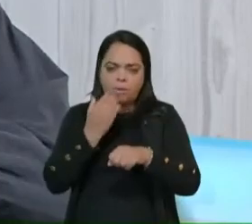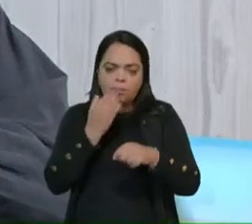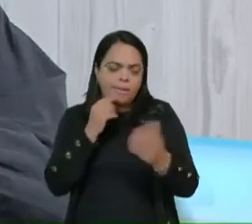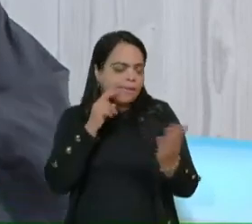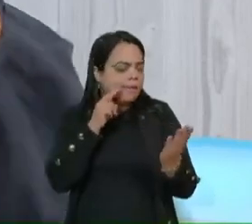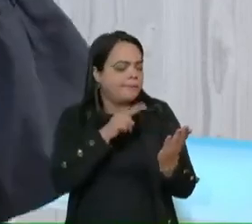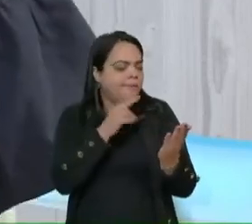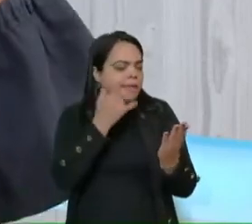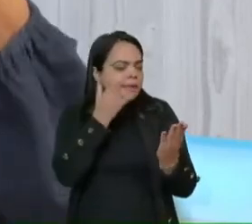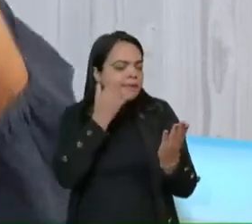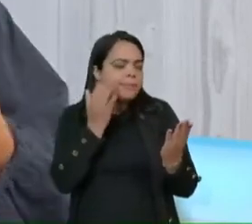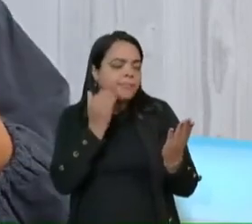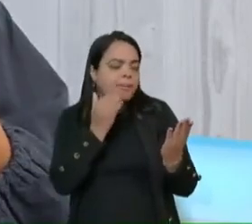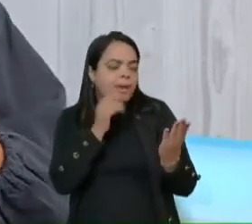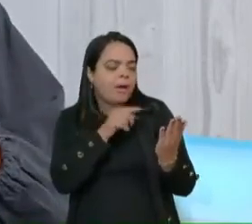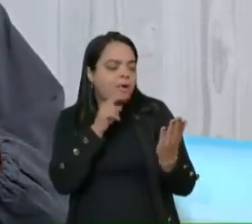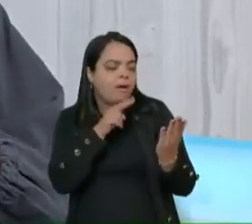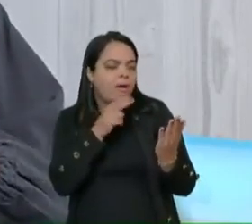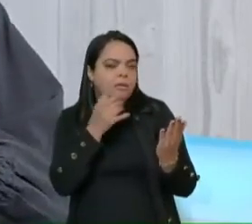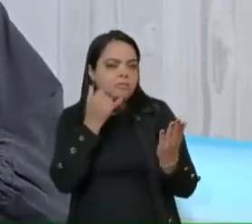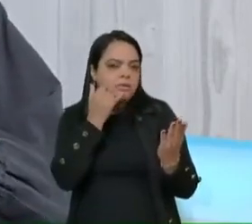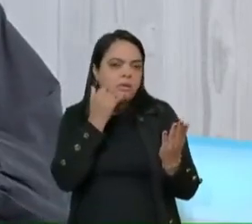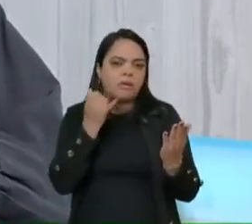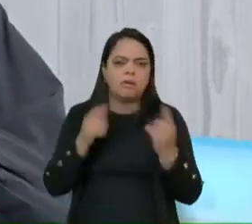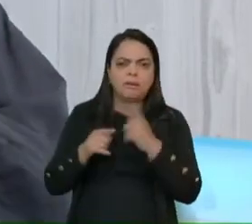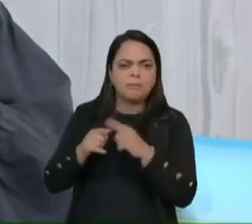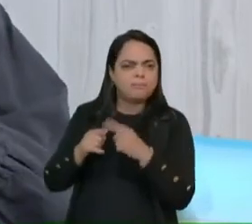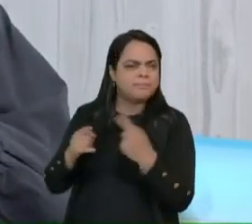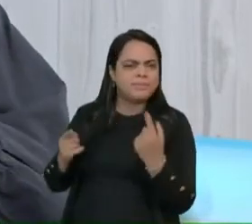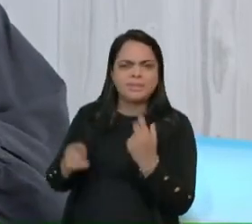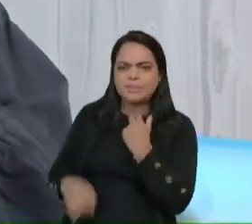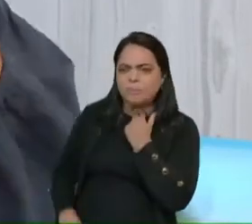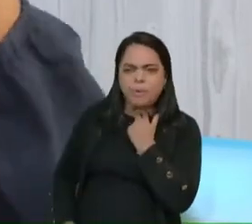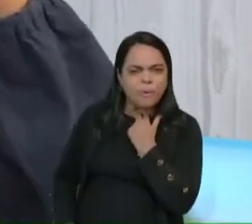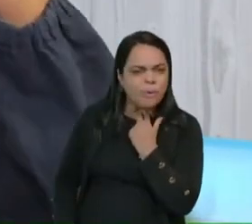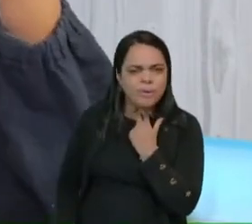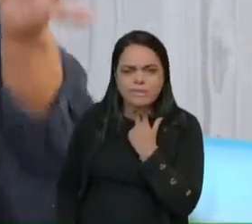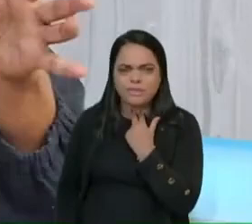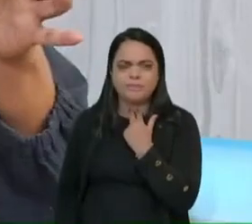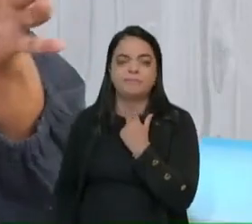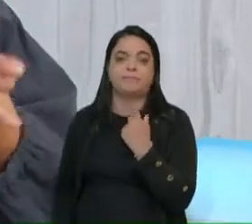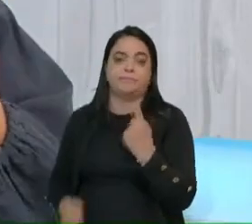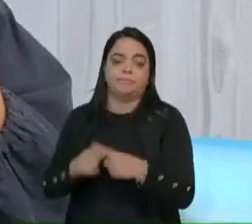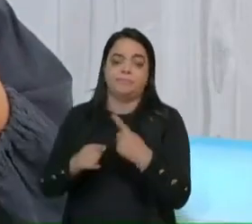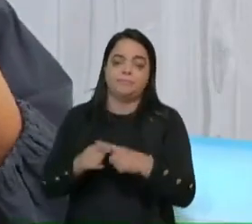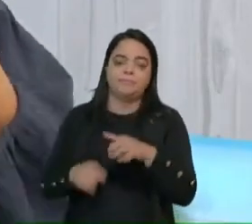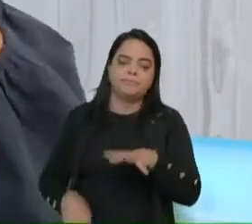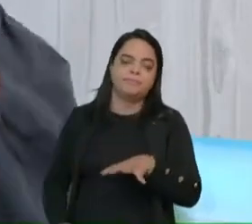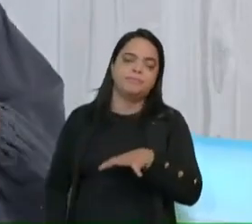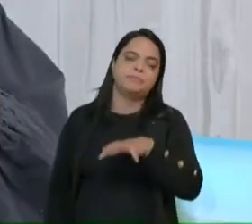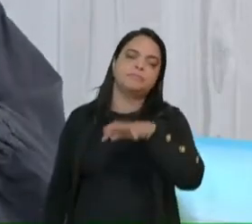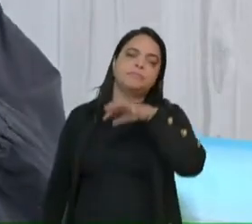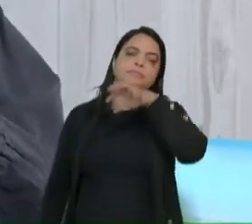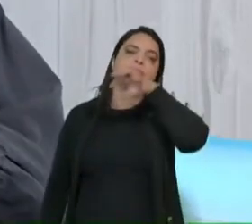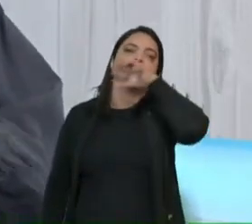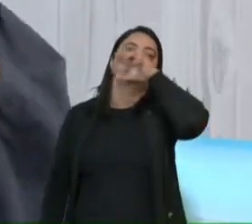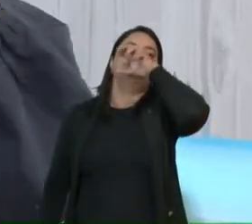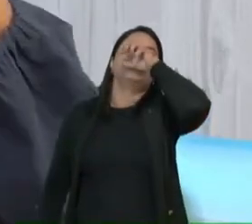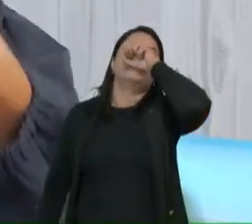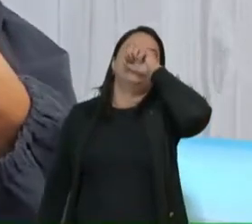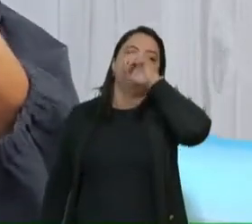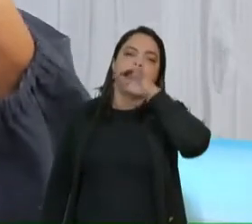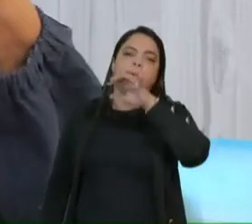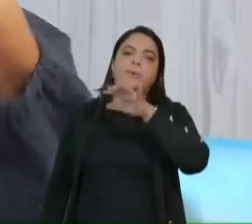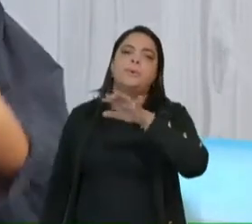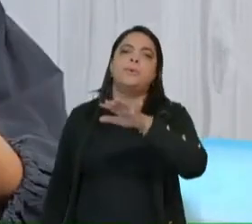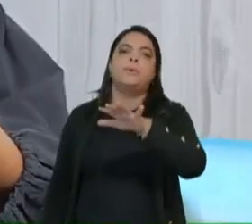deveria porque não tem uma presença né E essa questão da respiração porque a respiração consciente